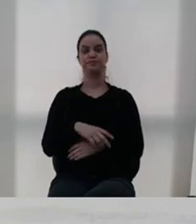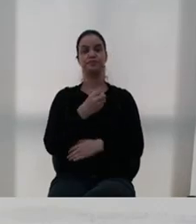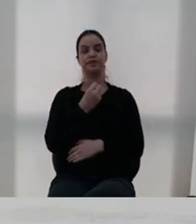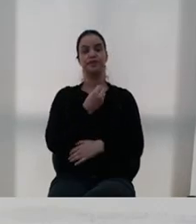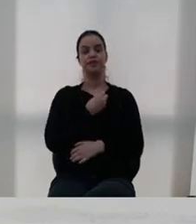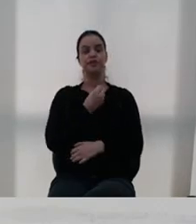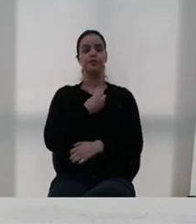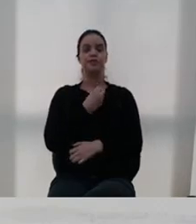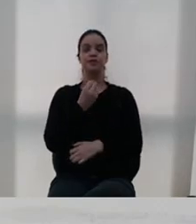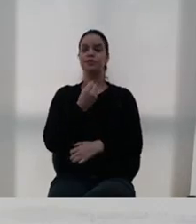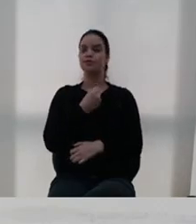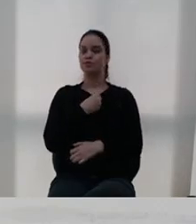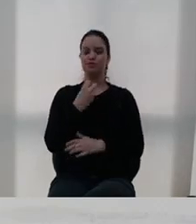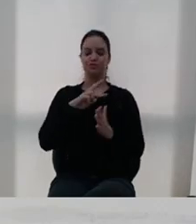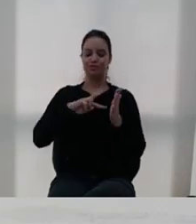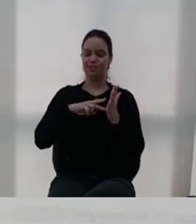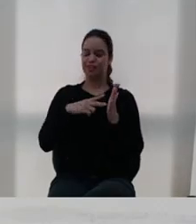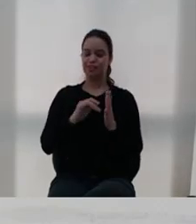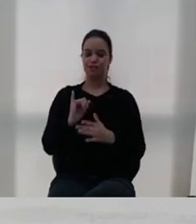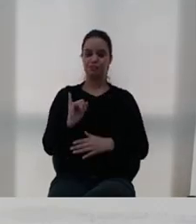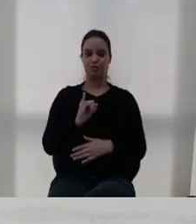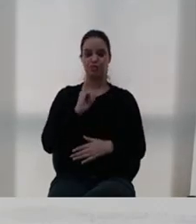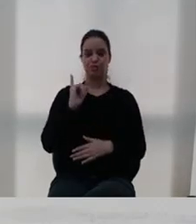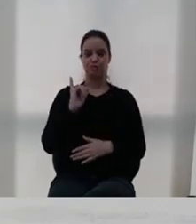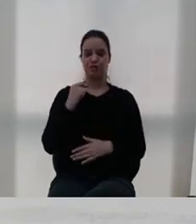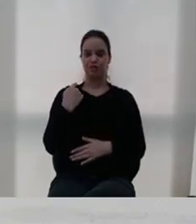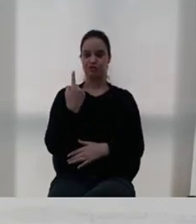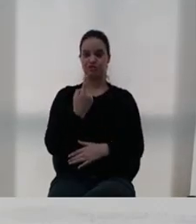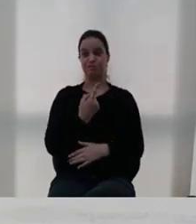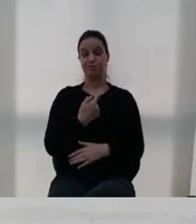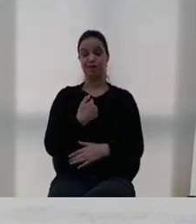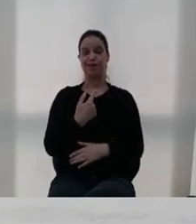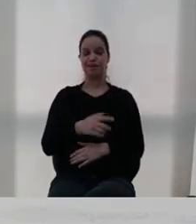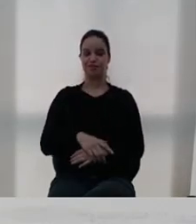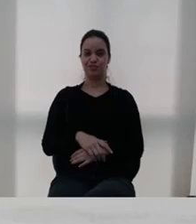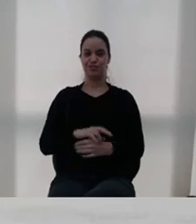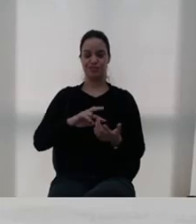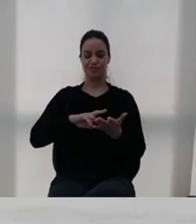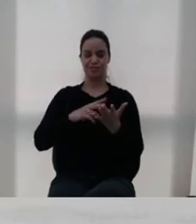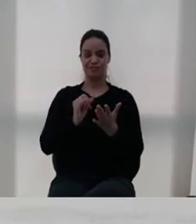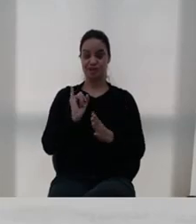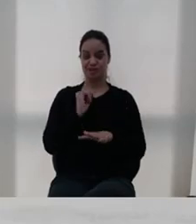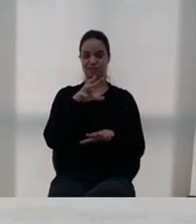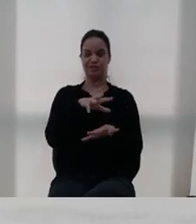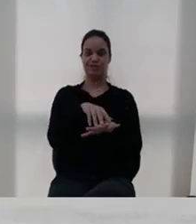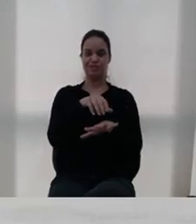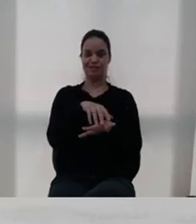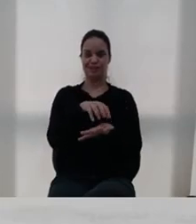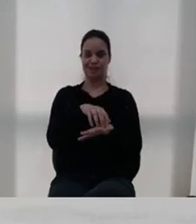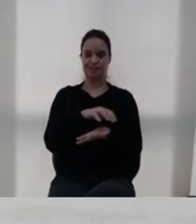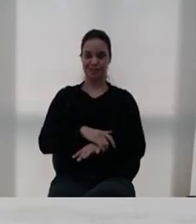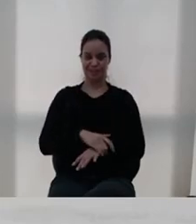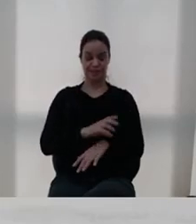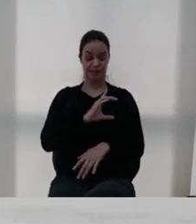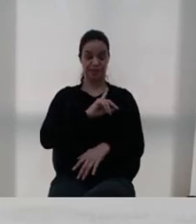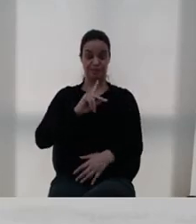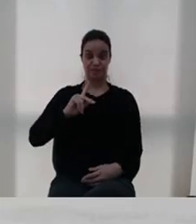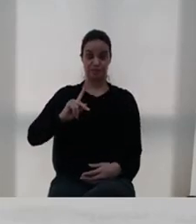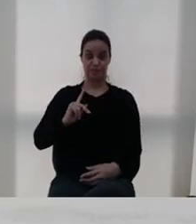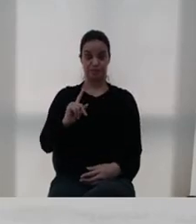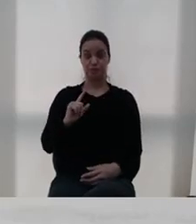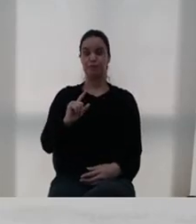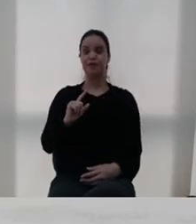muito significativos. Eles demonstram a importância da unidade e da instalação da Defensoria Pública aqui